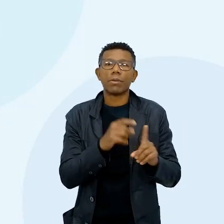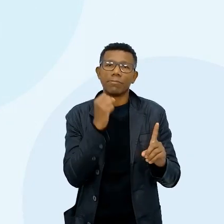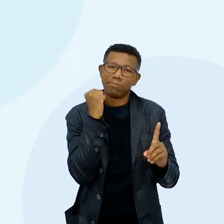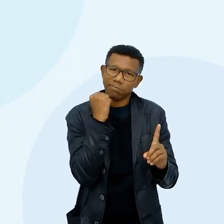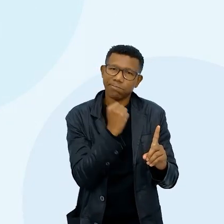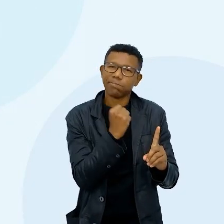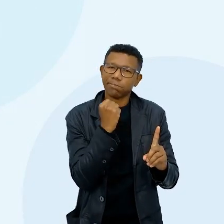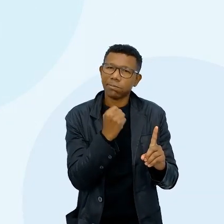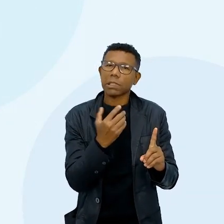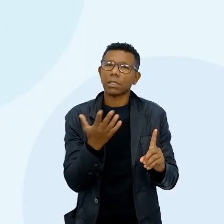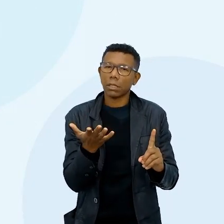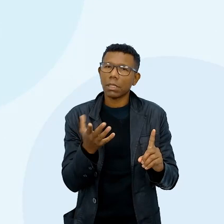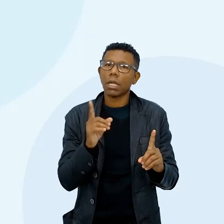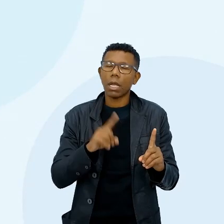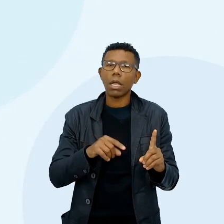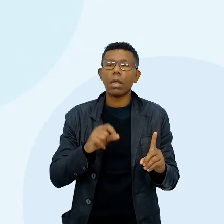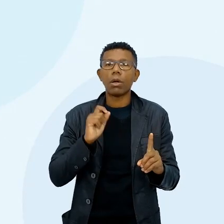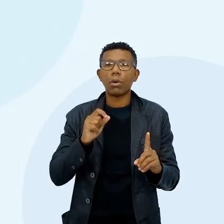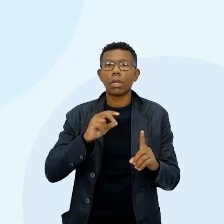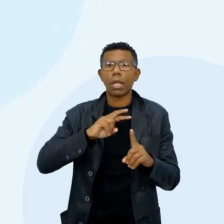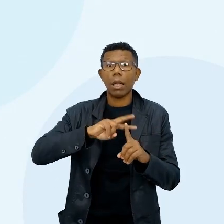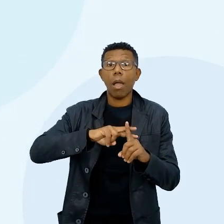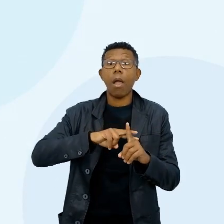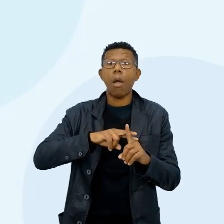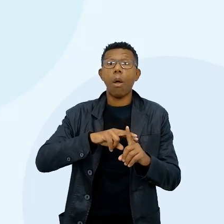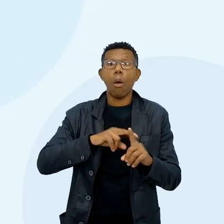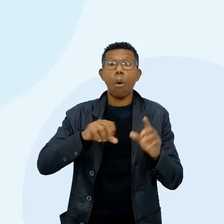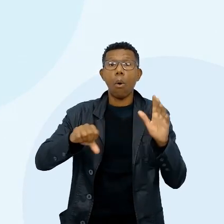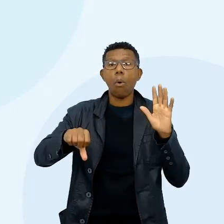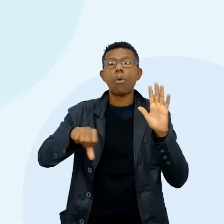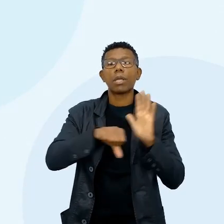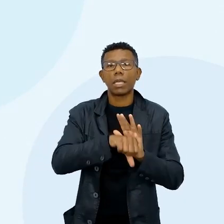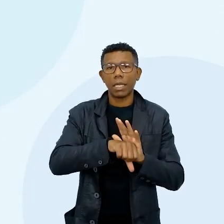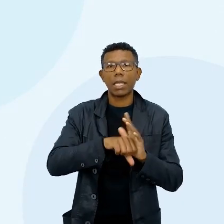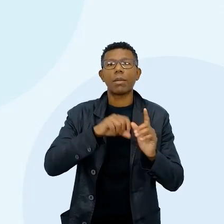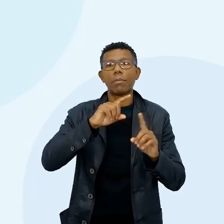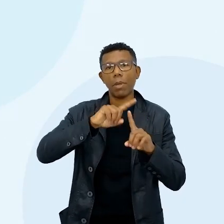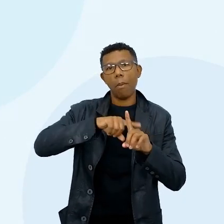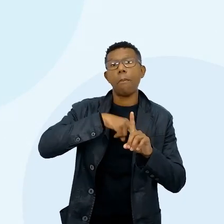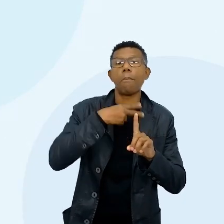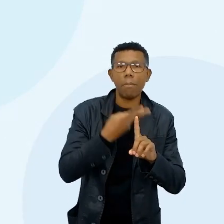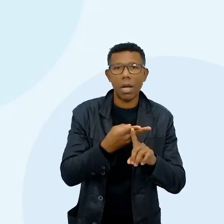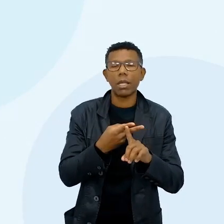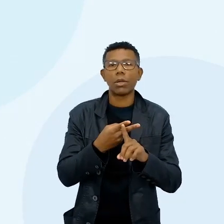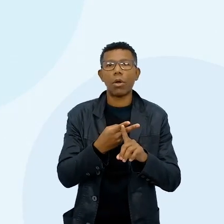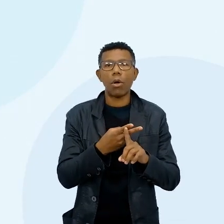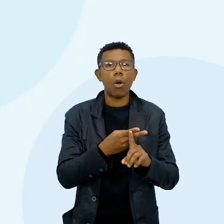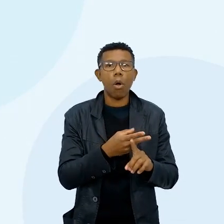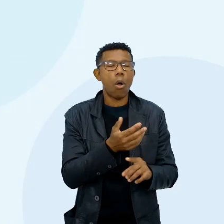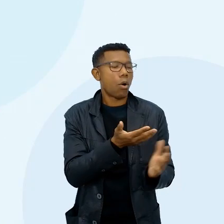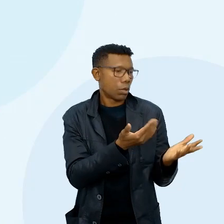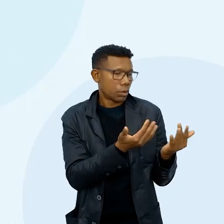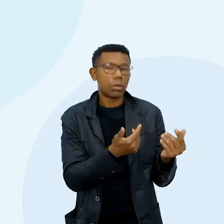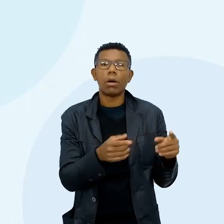o maior ainda dos crimes cometidos contra jovens e adolescentes. Aí temos a Lei